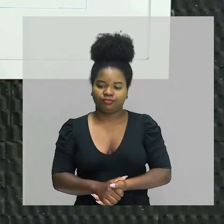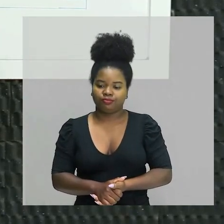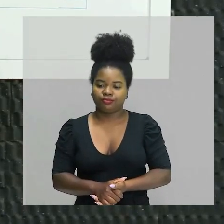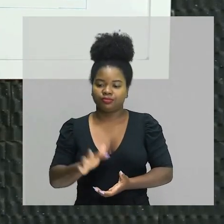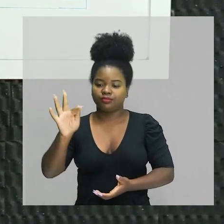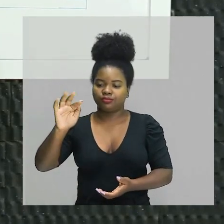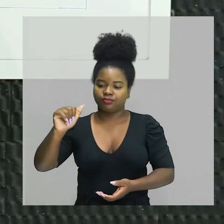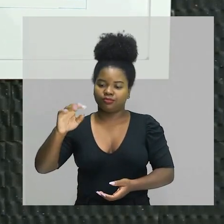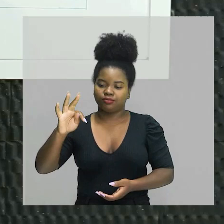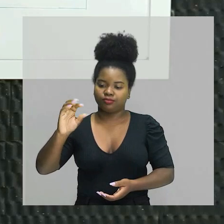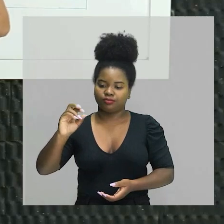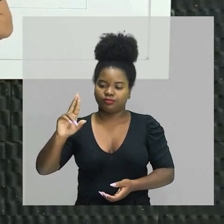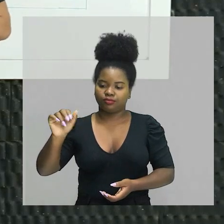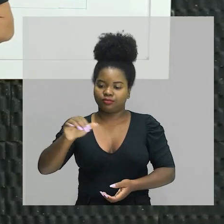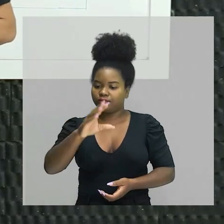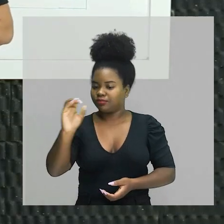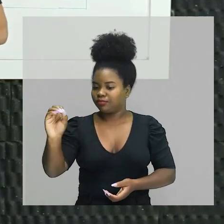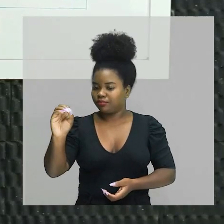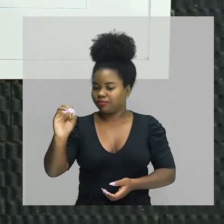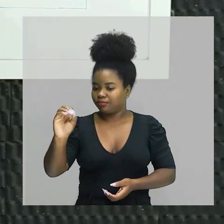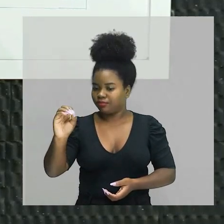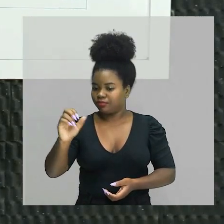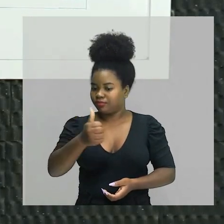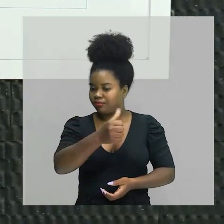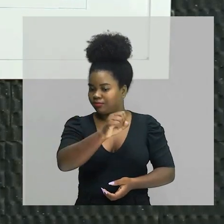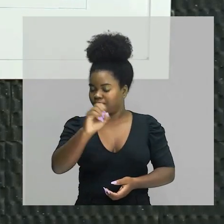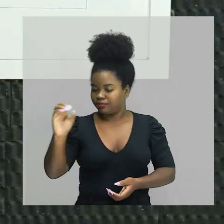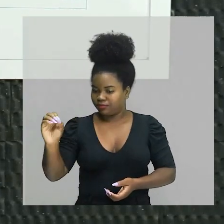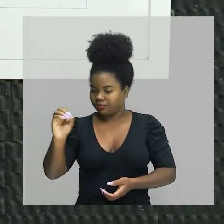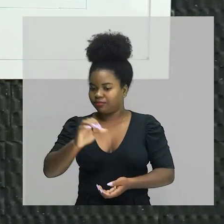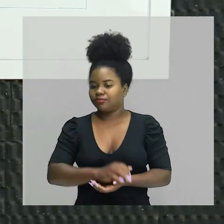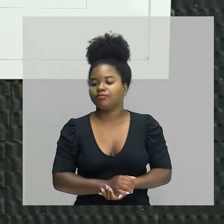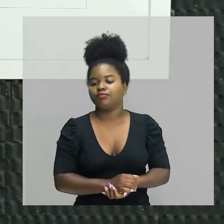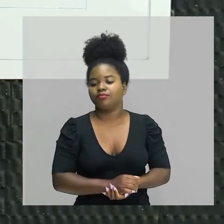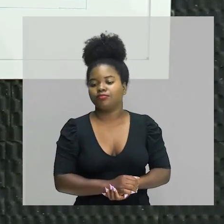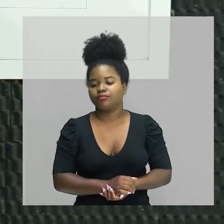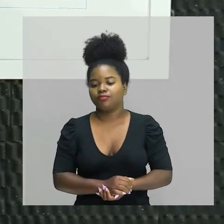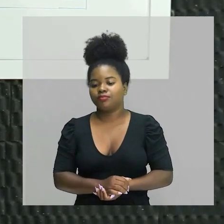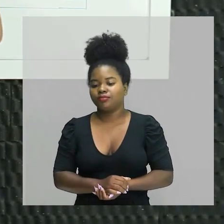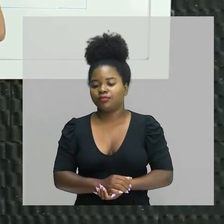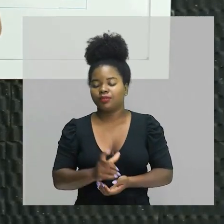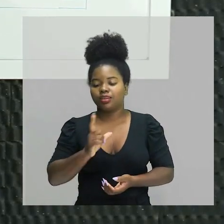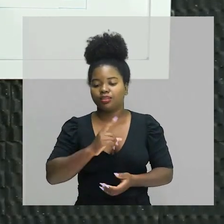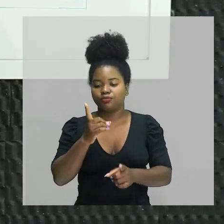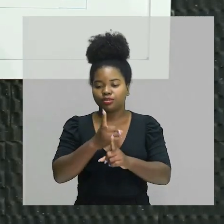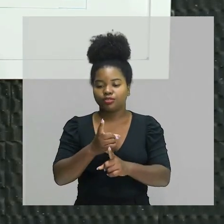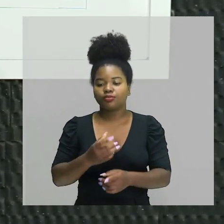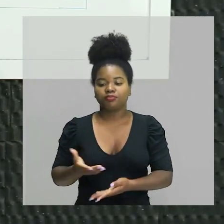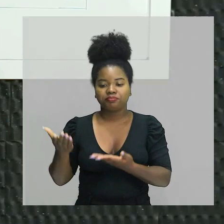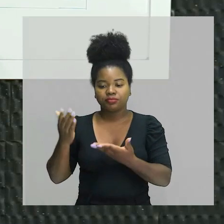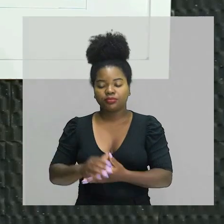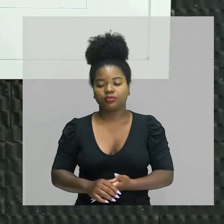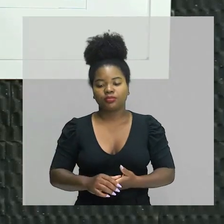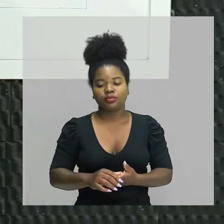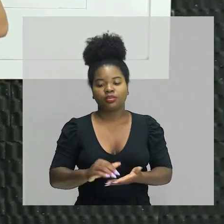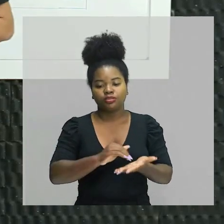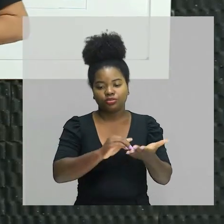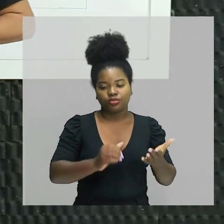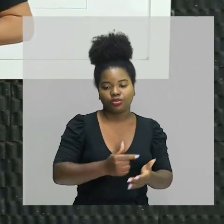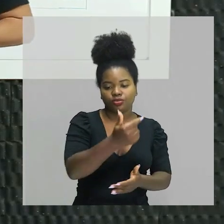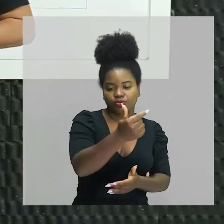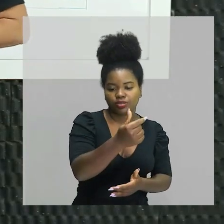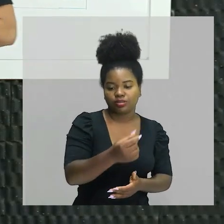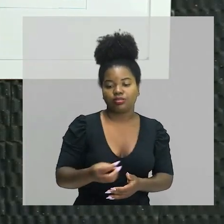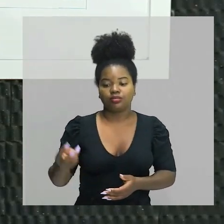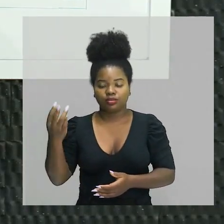a fatoração do 180, tá? Fatório 180, você vai encontrar essa expressão aqui. Vai sair esse 2 e vai sair